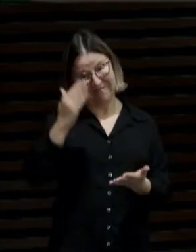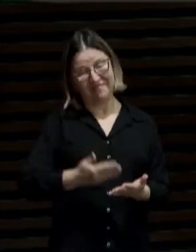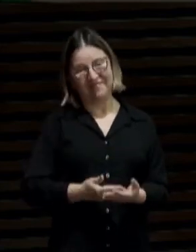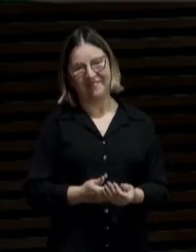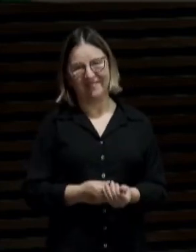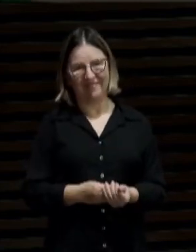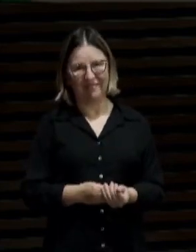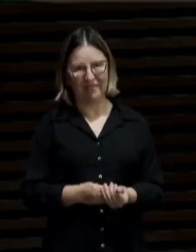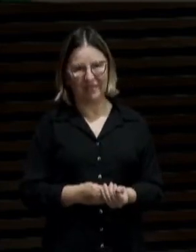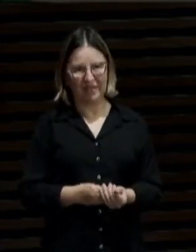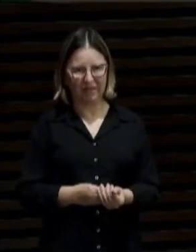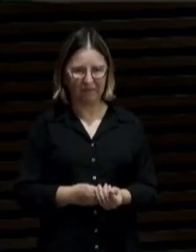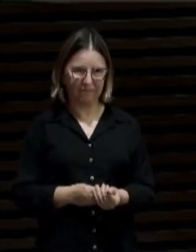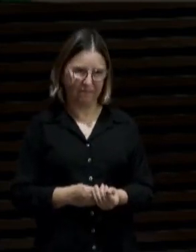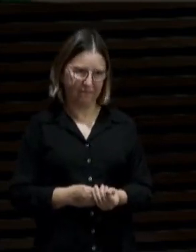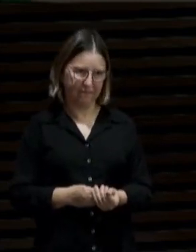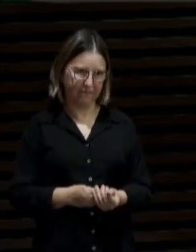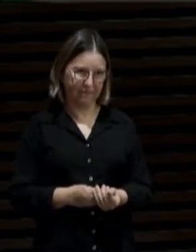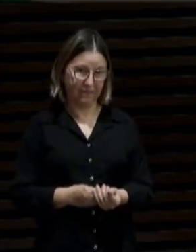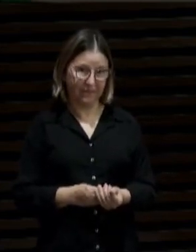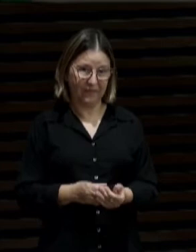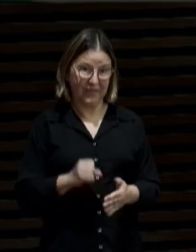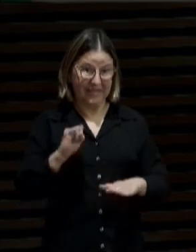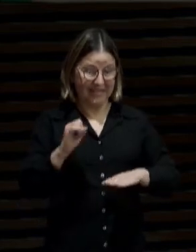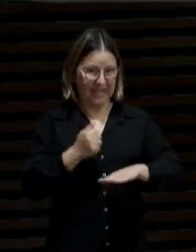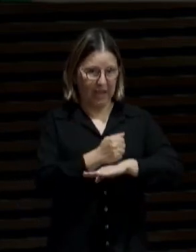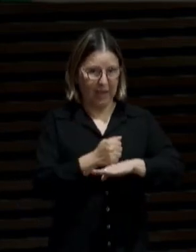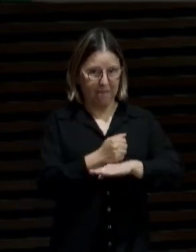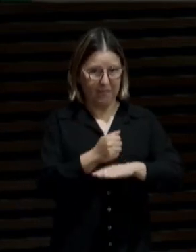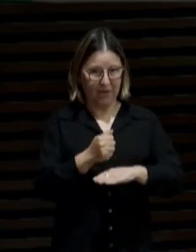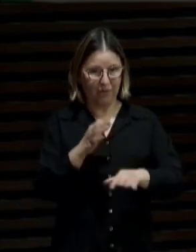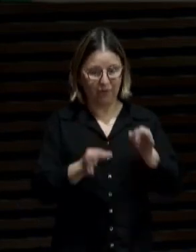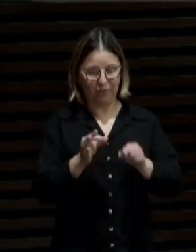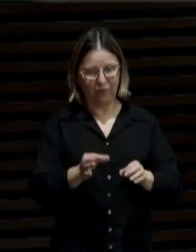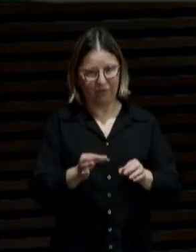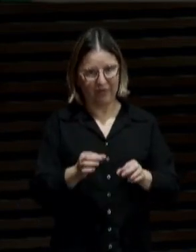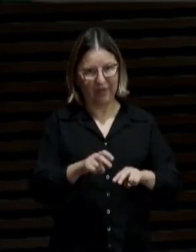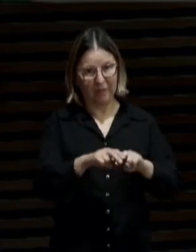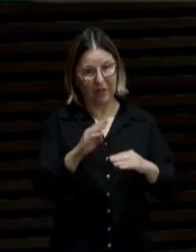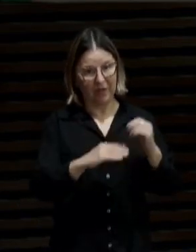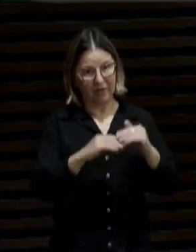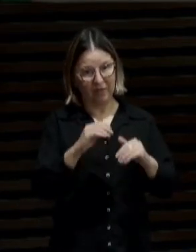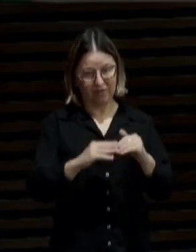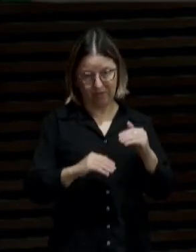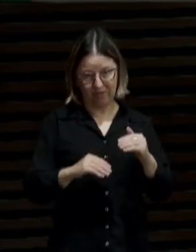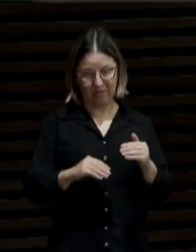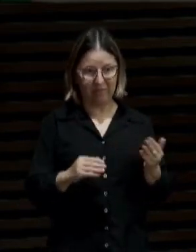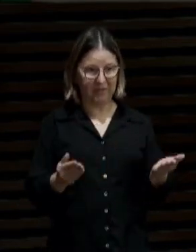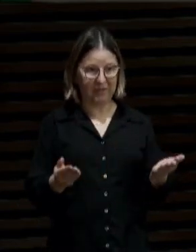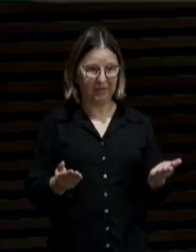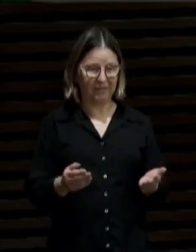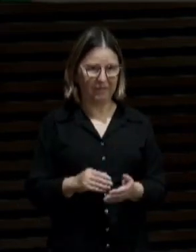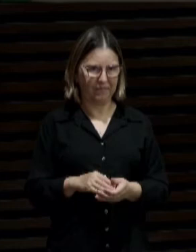A gente leu no versículo 2 que se Abraão foi justificado por obras, ele tem do que se gloriar, mas não perante Deus. O que ele está falando? Ele não está falando assim,